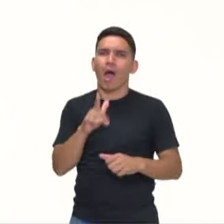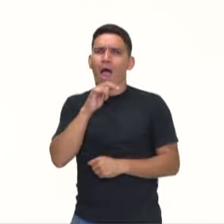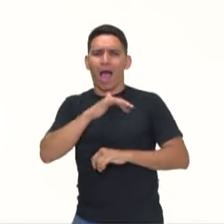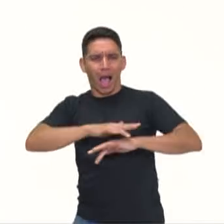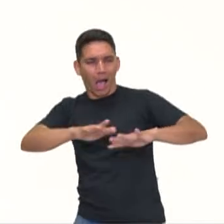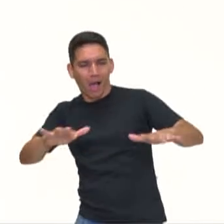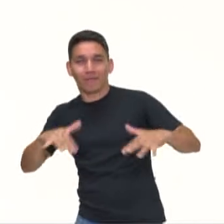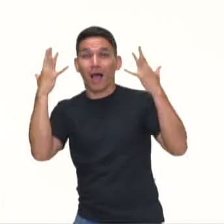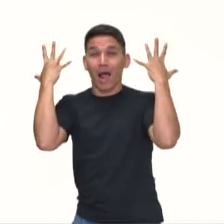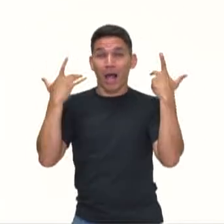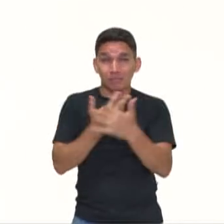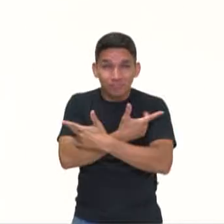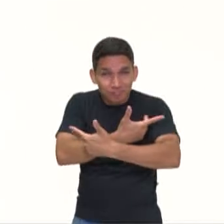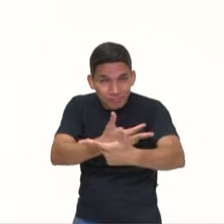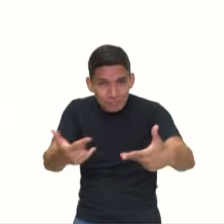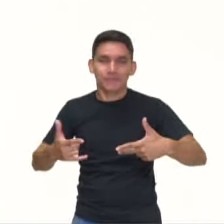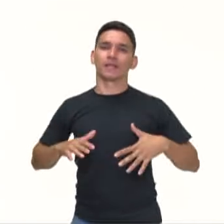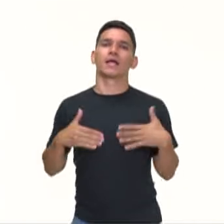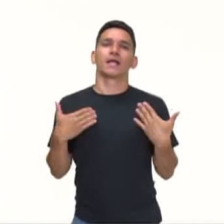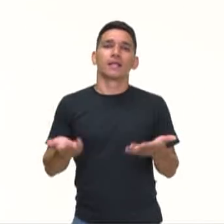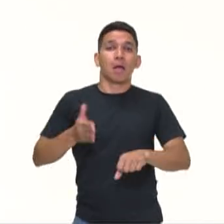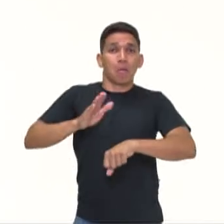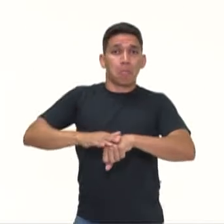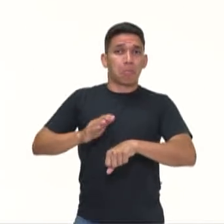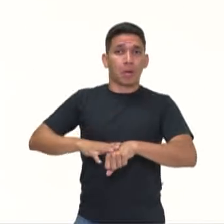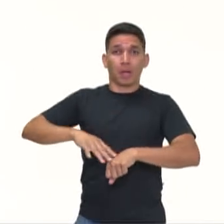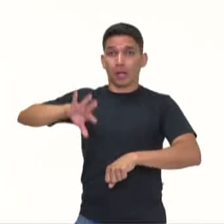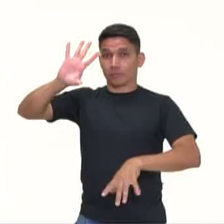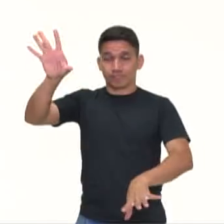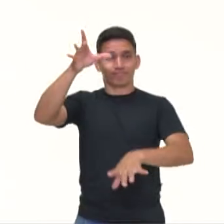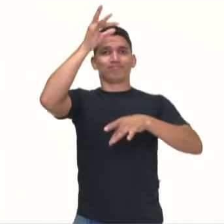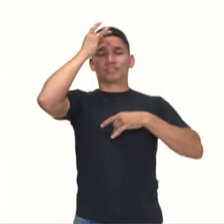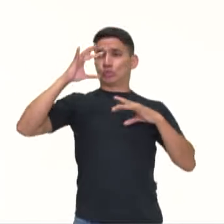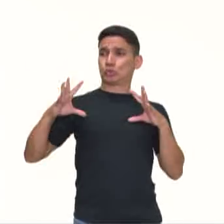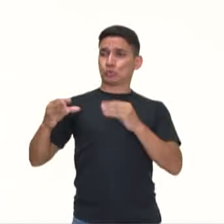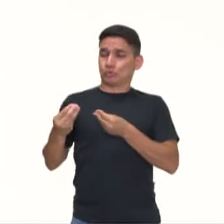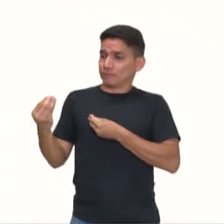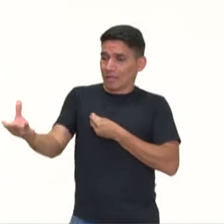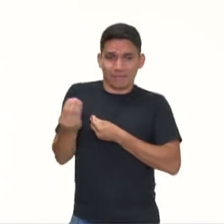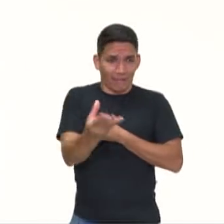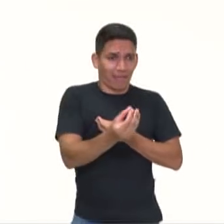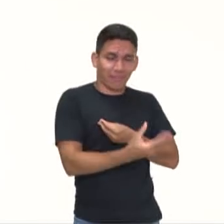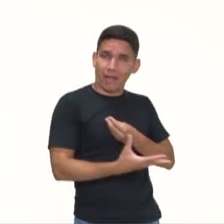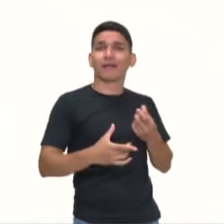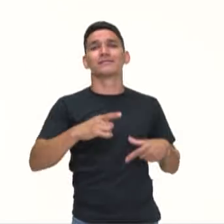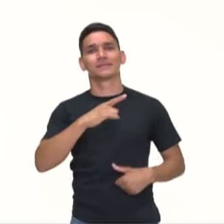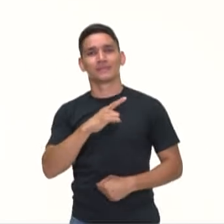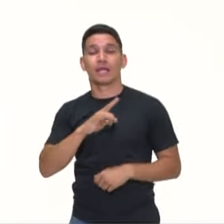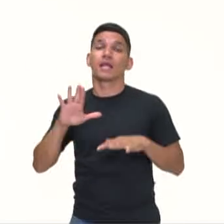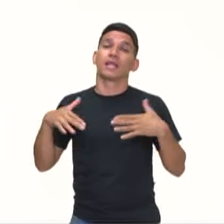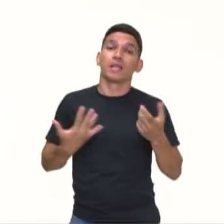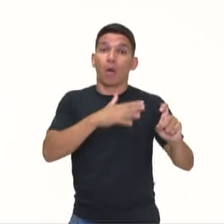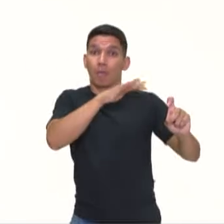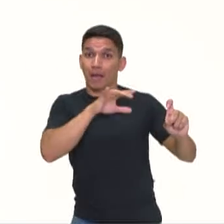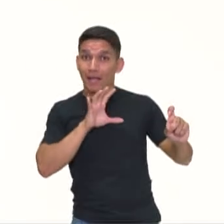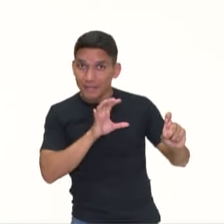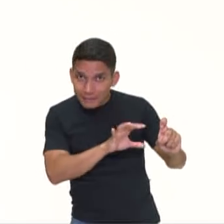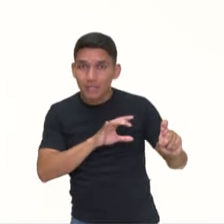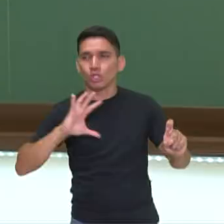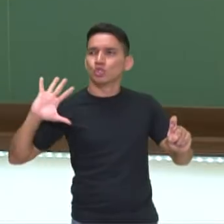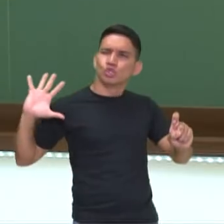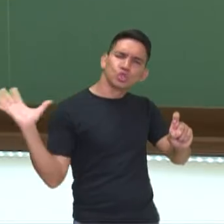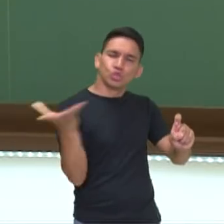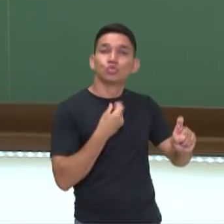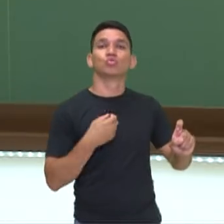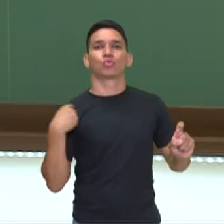animais. Enfim, ele tornou-se tudo que existe. De acordo com essa mitologia, todos nós fazemos parte desse todo. Ou